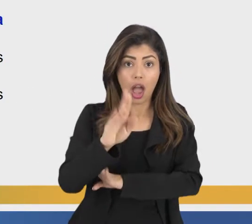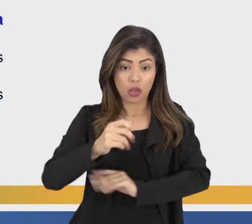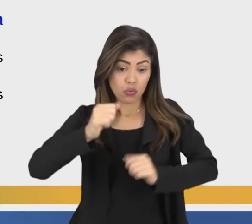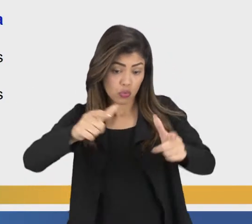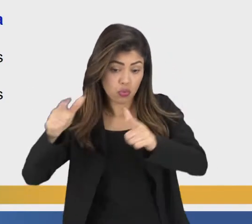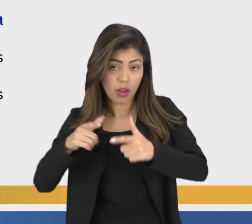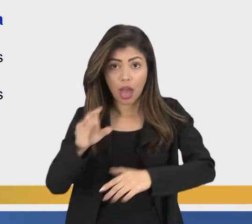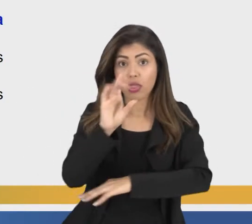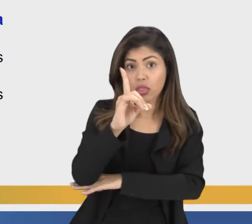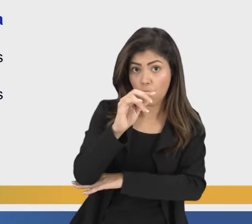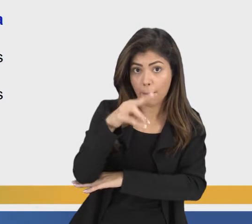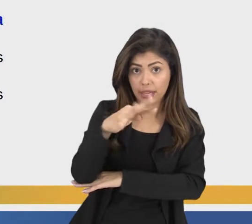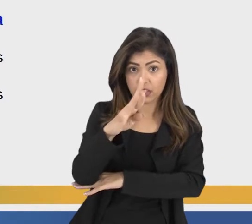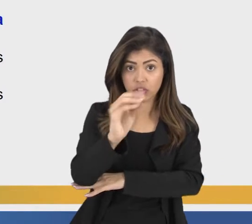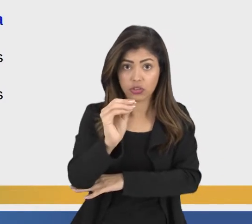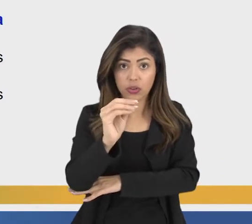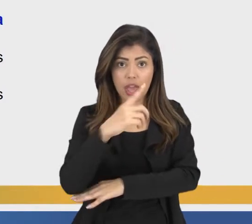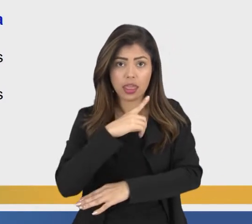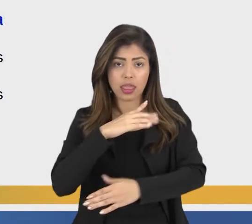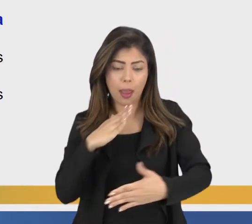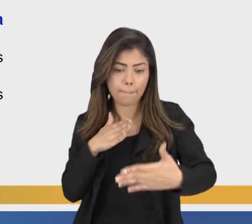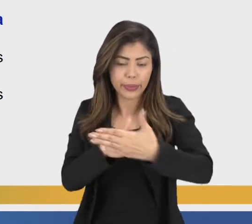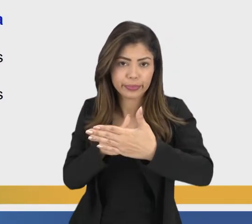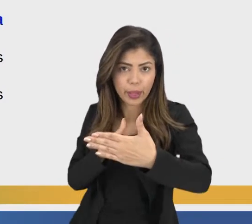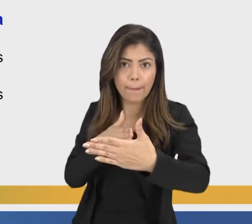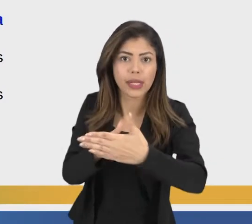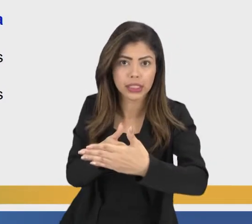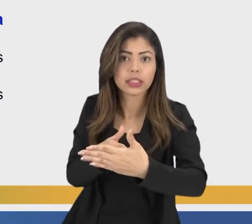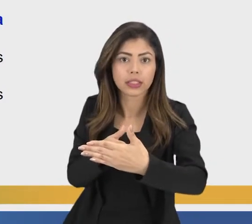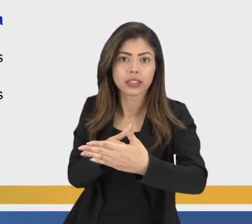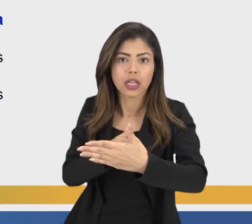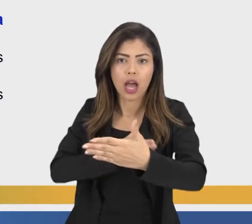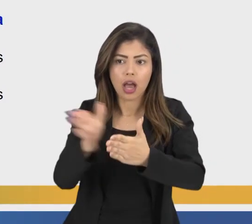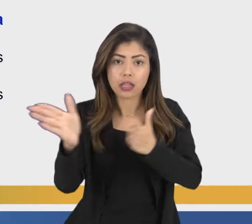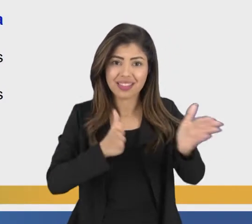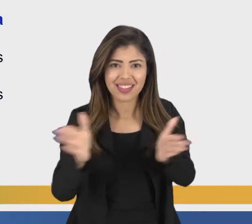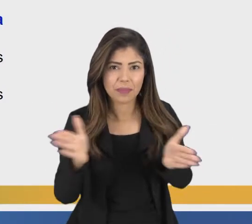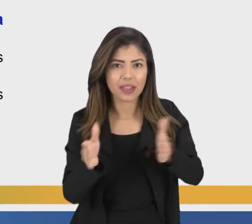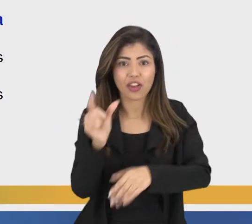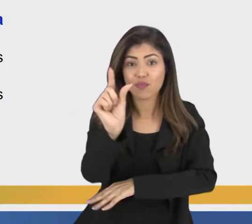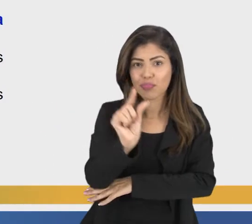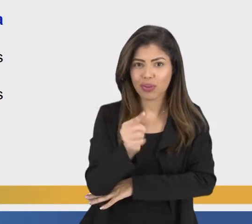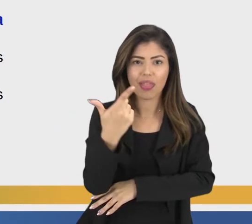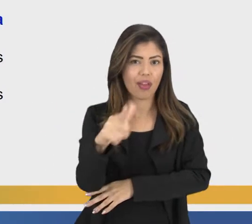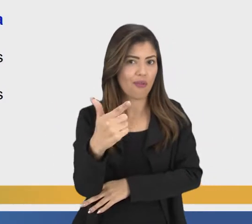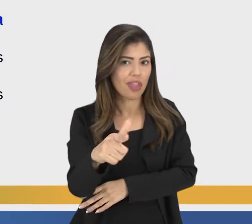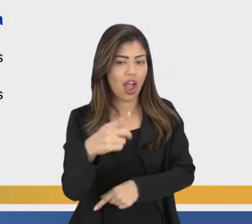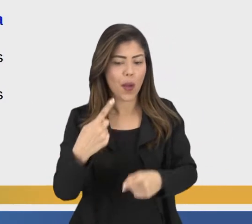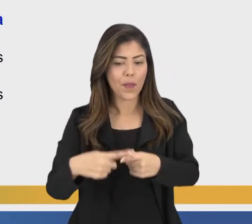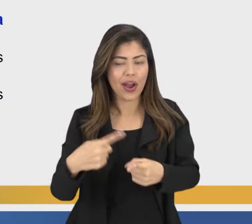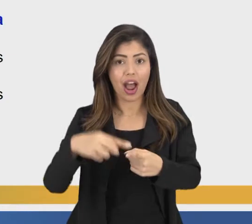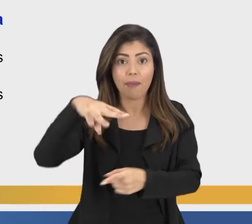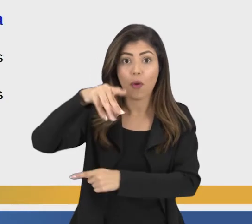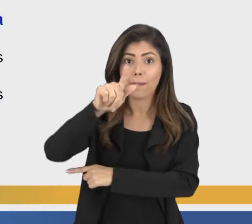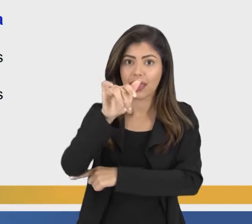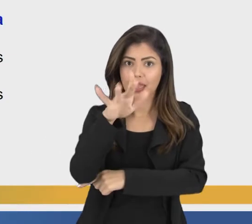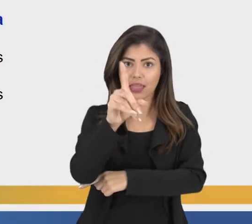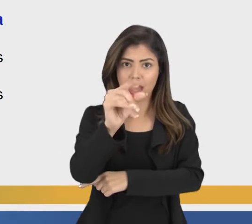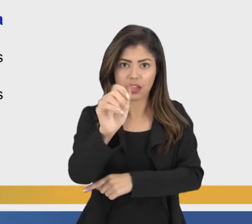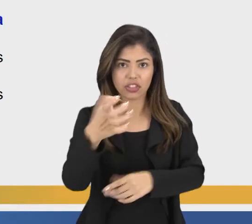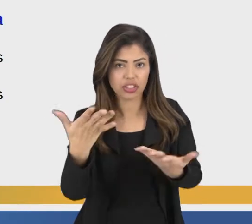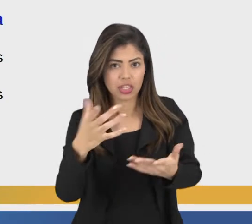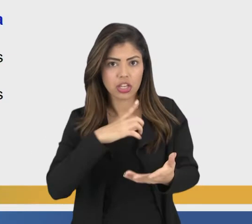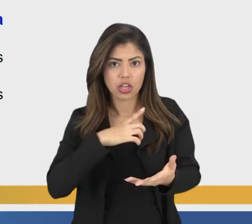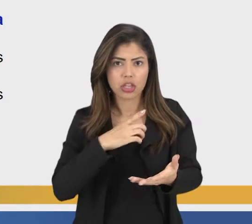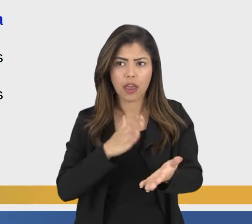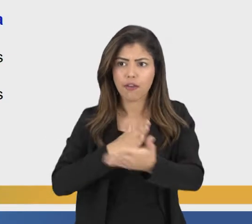doméstico, acabam estabelecendo restrições de acesso a esse tipo de mobilidade, a esse